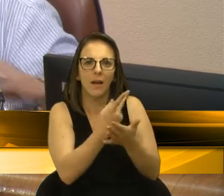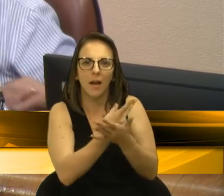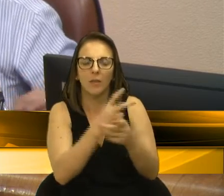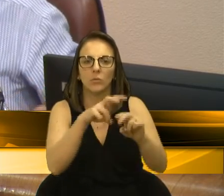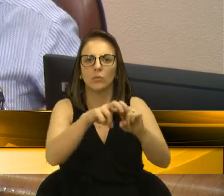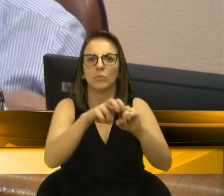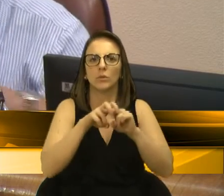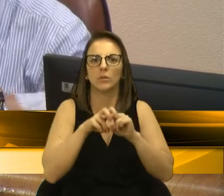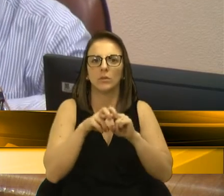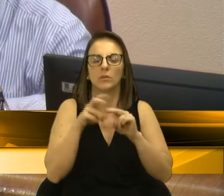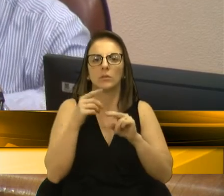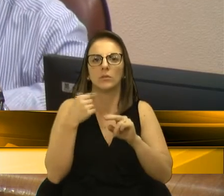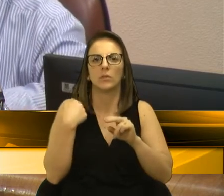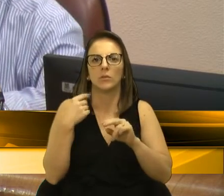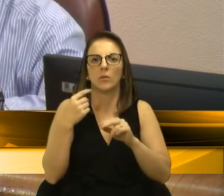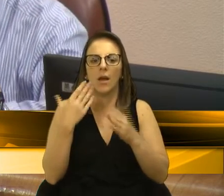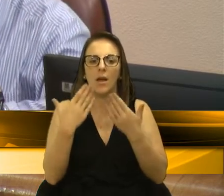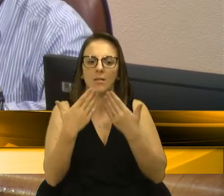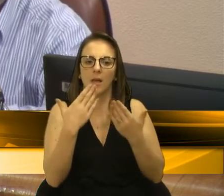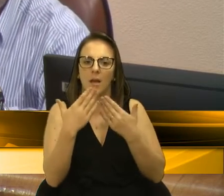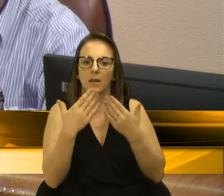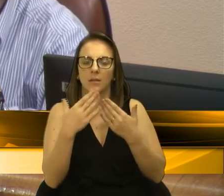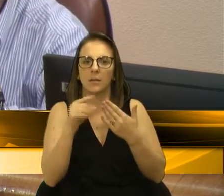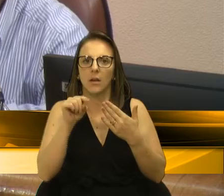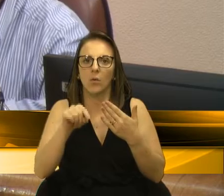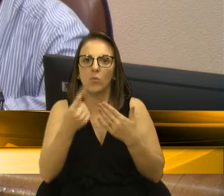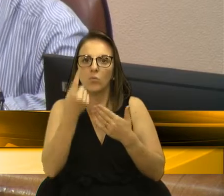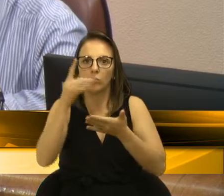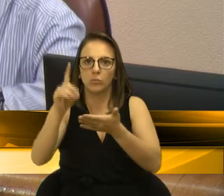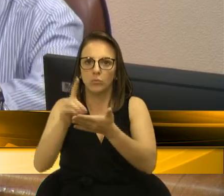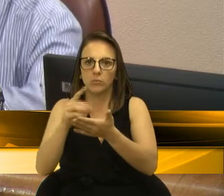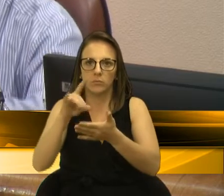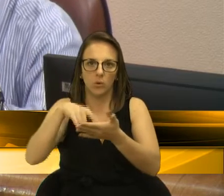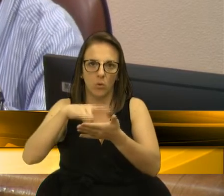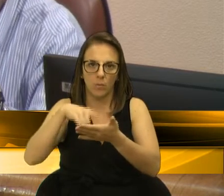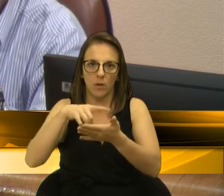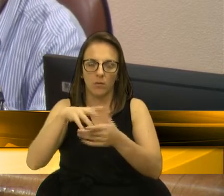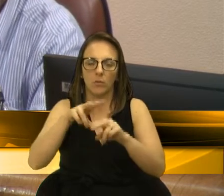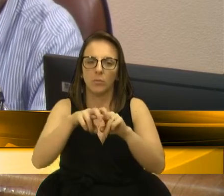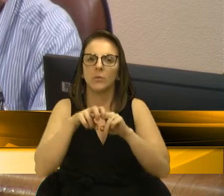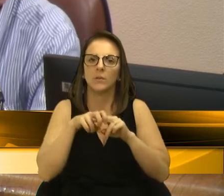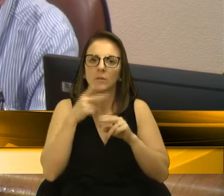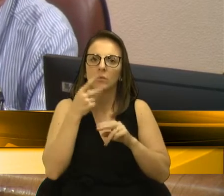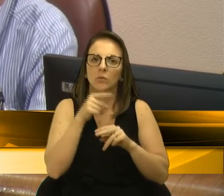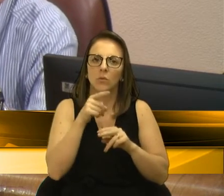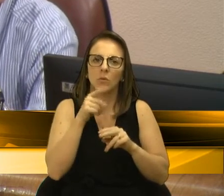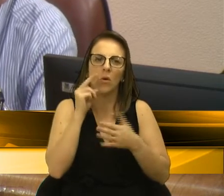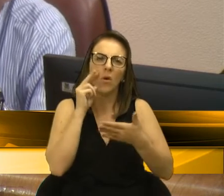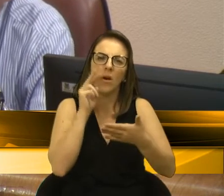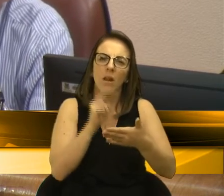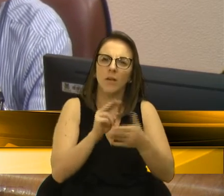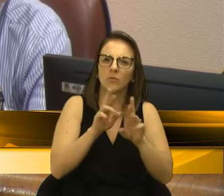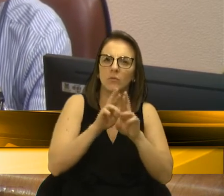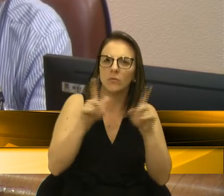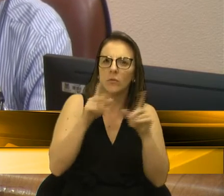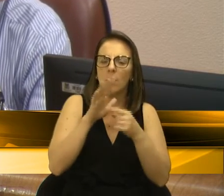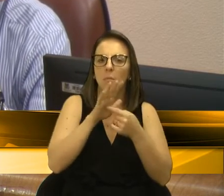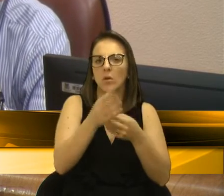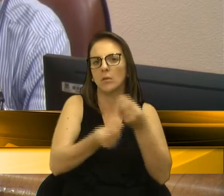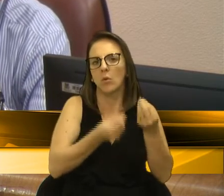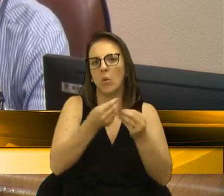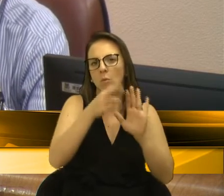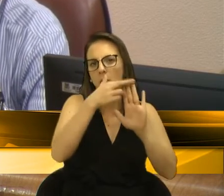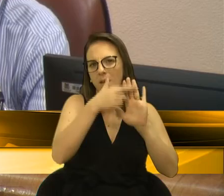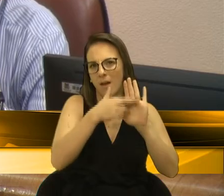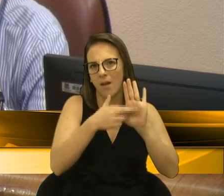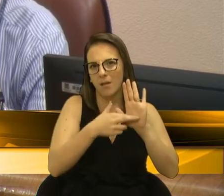do referido documento. Contudo, um olhar dessemelhante elucida que os critérios de pontuação poderiam